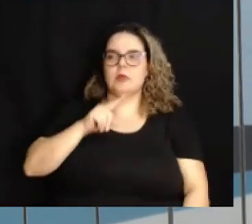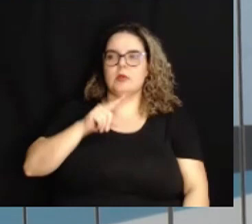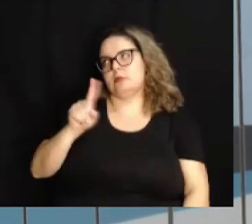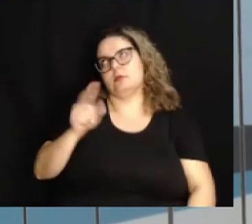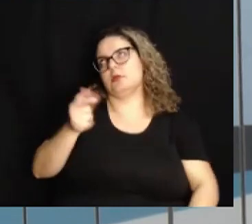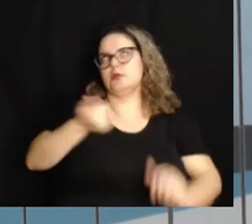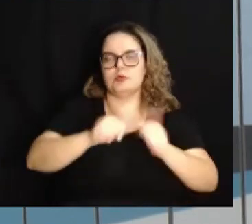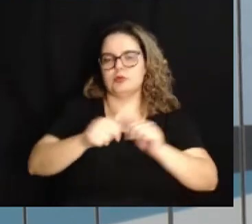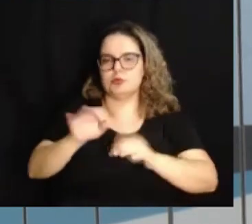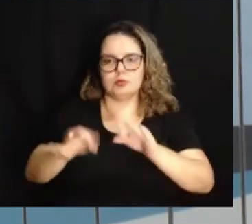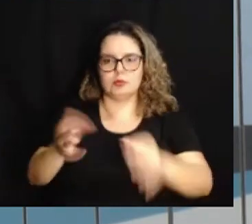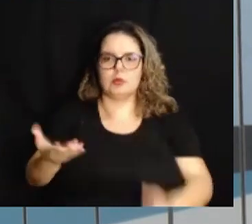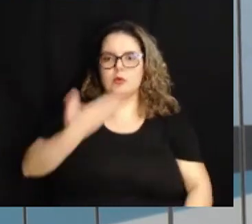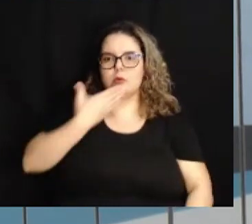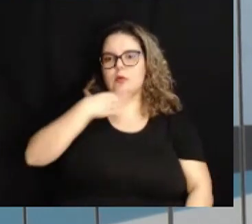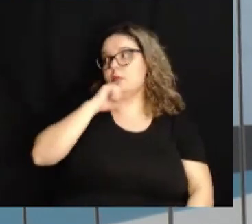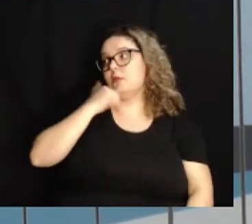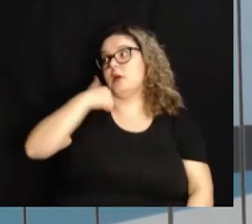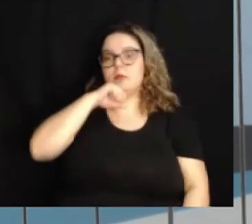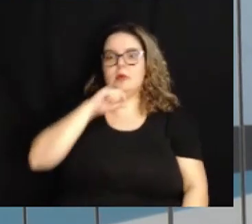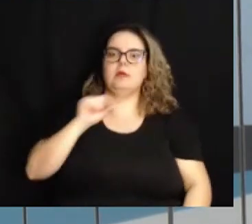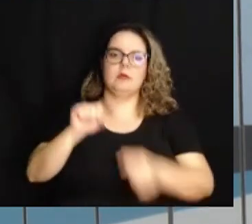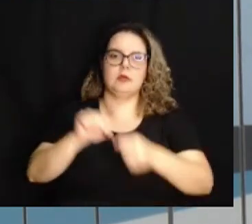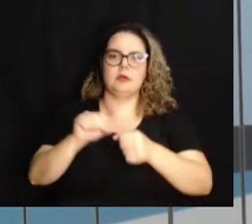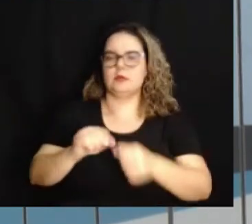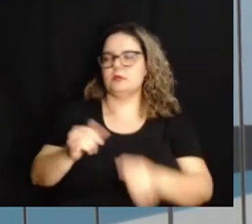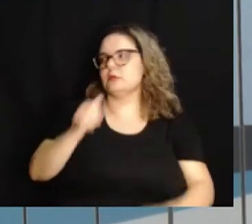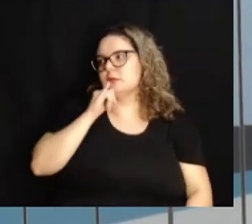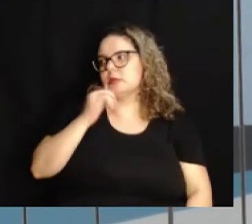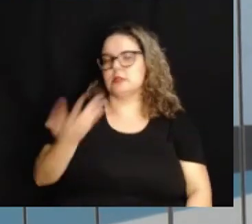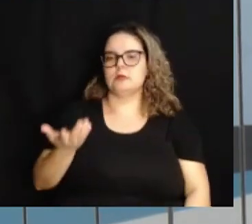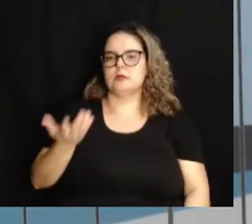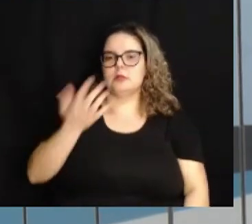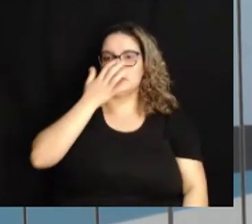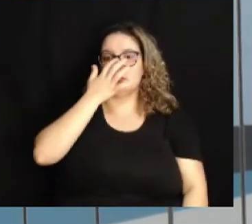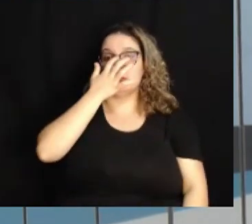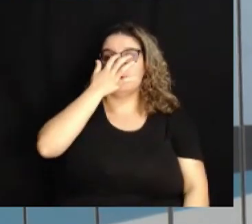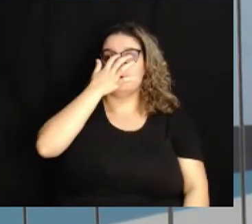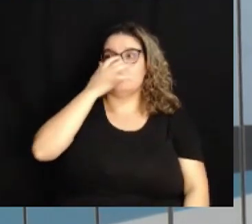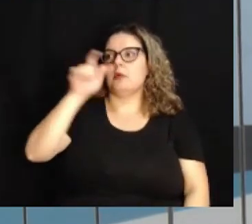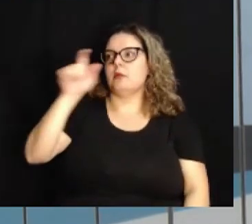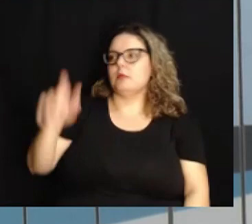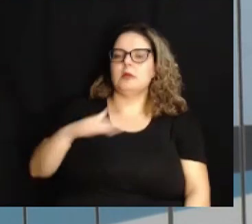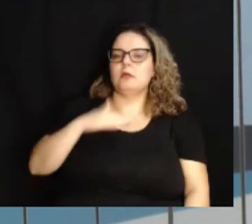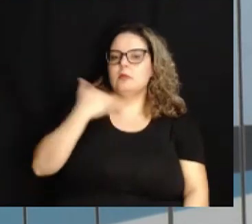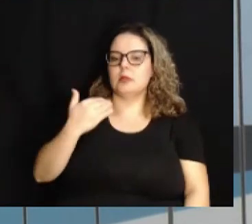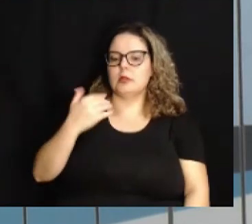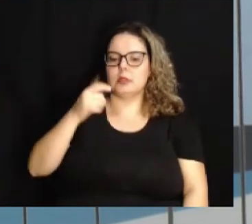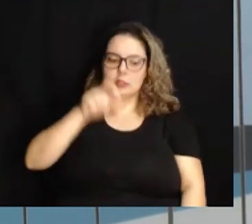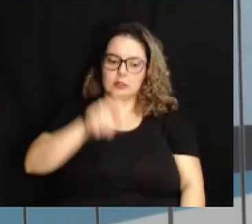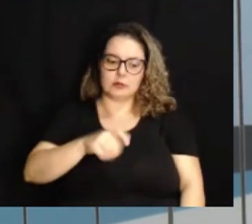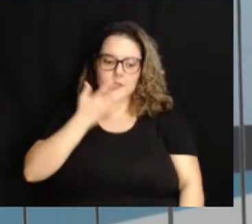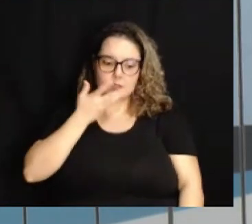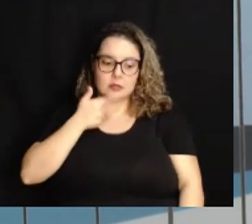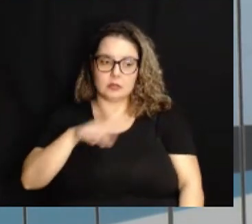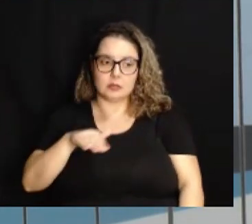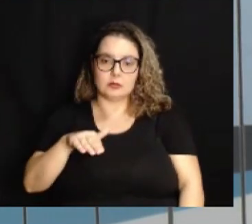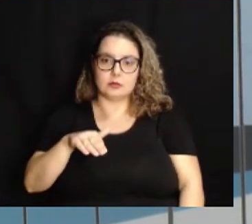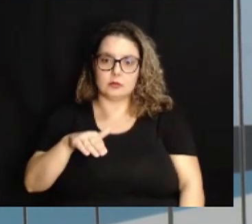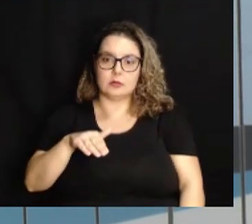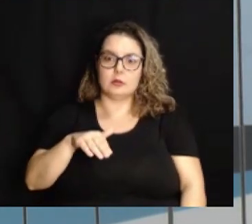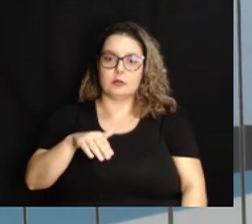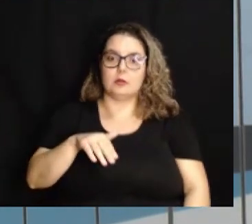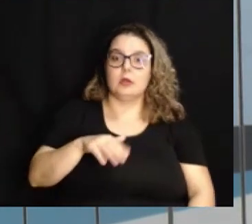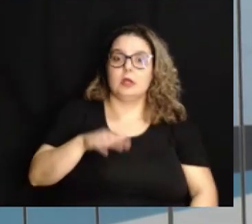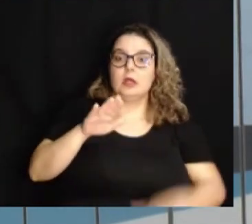ou uma mãe faz, mas por exemplo, né, você vai perder ali alguém próximo e você é criança, Talvez a pessoa te leve num velório, a criança leve